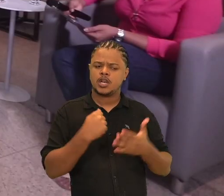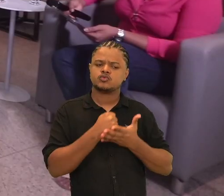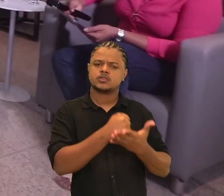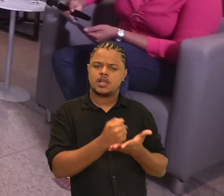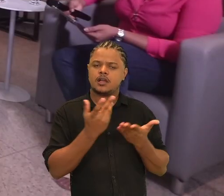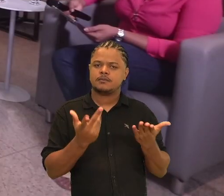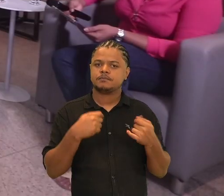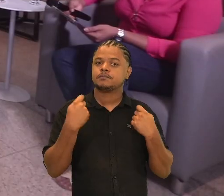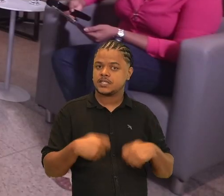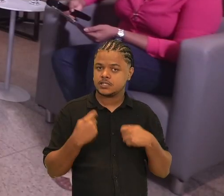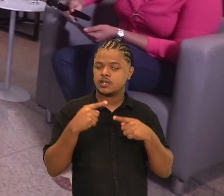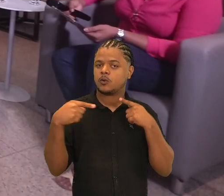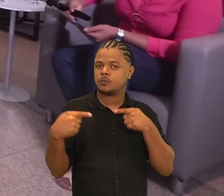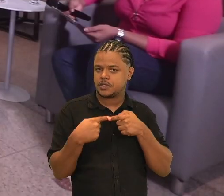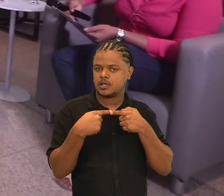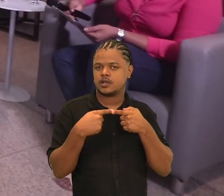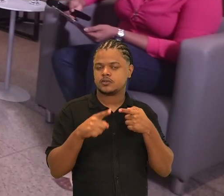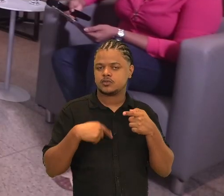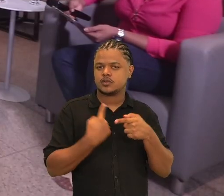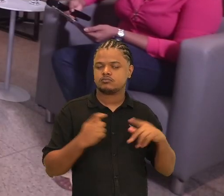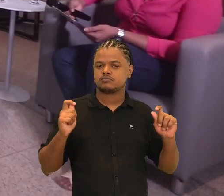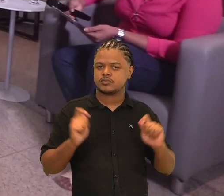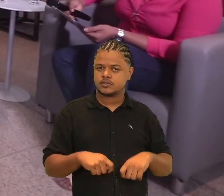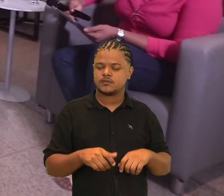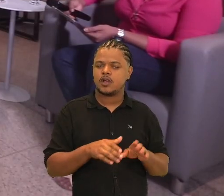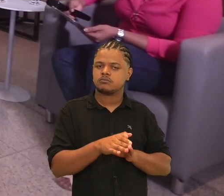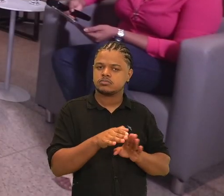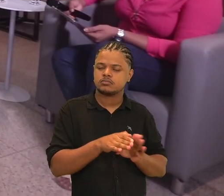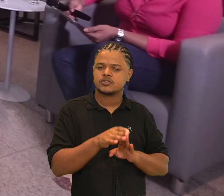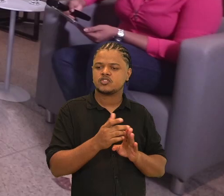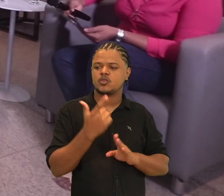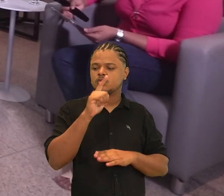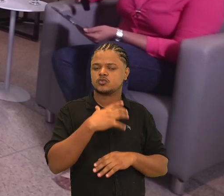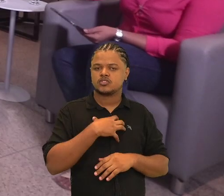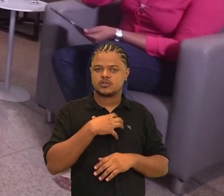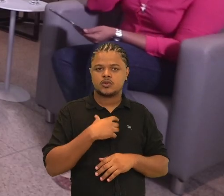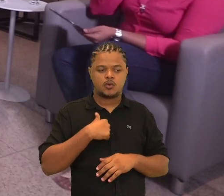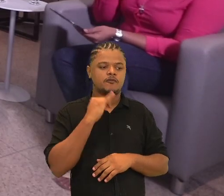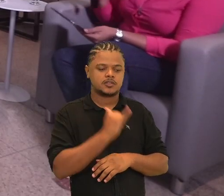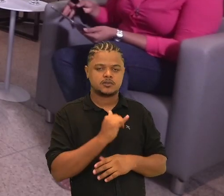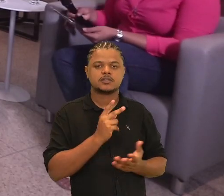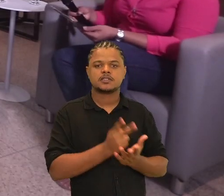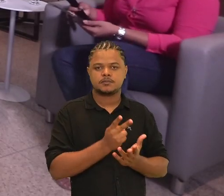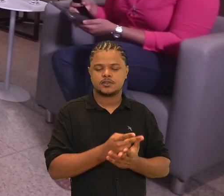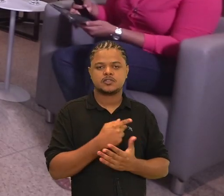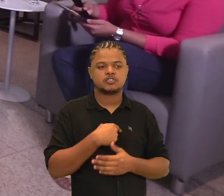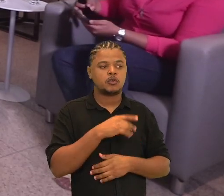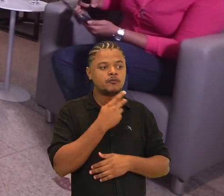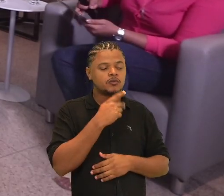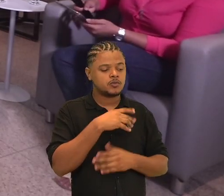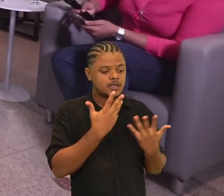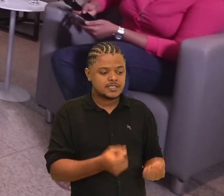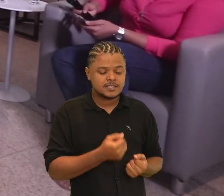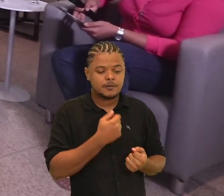precisa estar alinhado para a gente poder conduzir Miguel para esse caminho. E eu digo muito para ele: nunca deixe ninguém dizer para você que